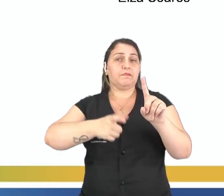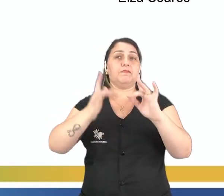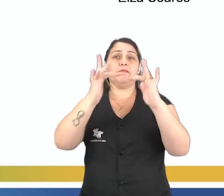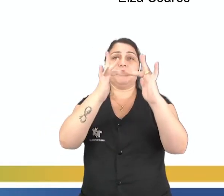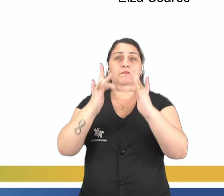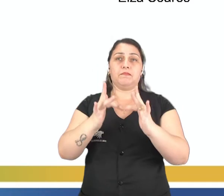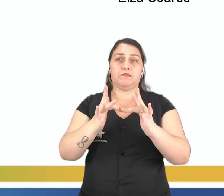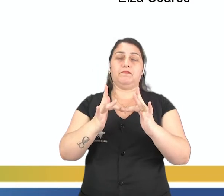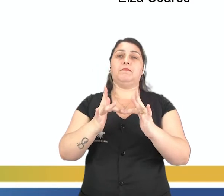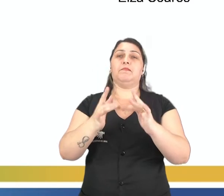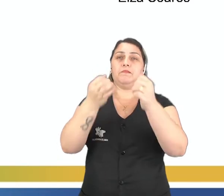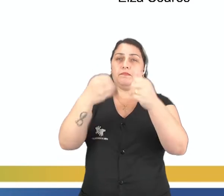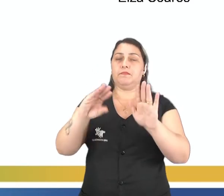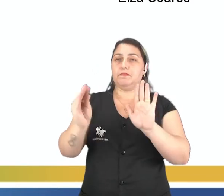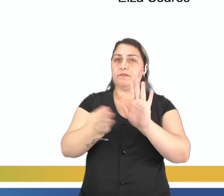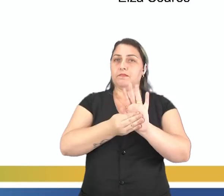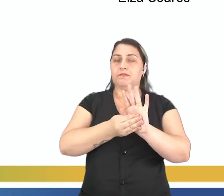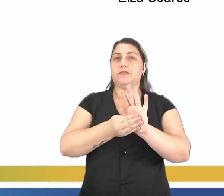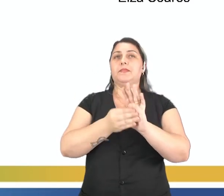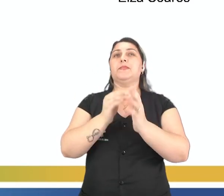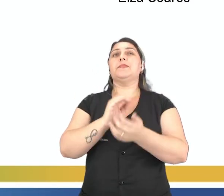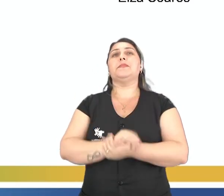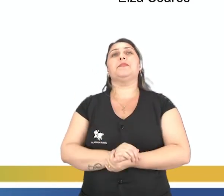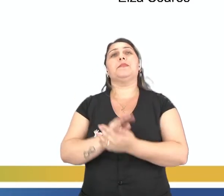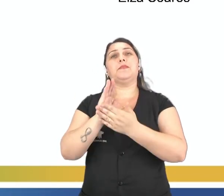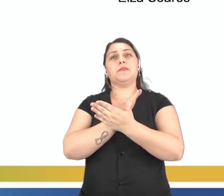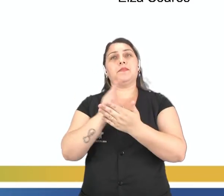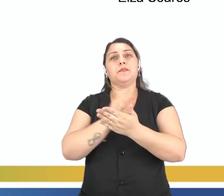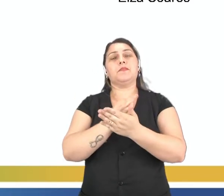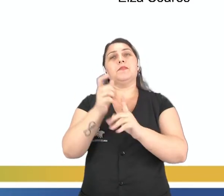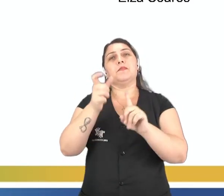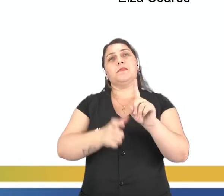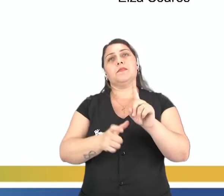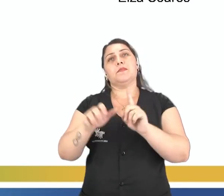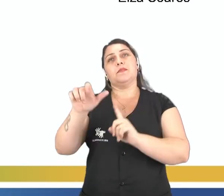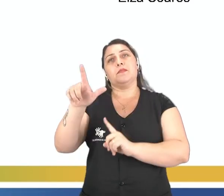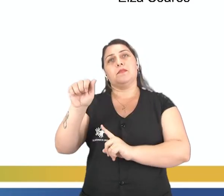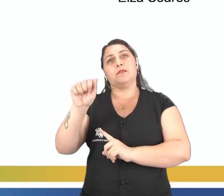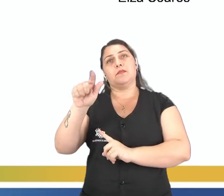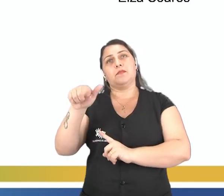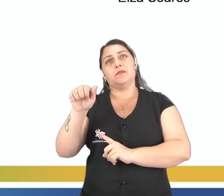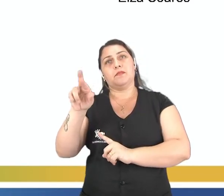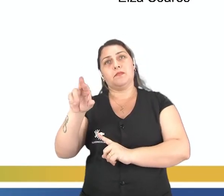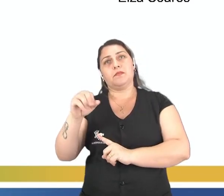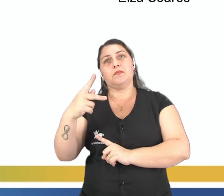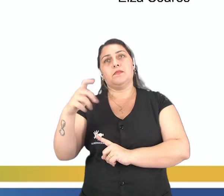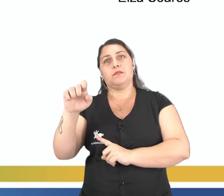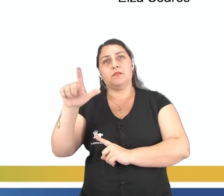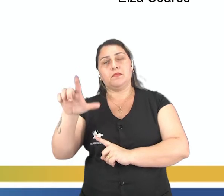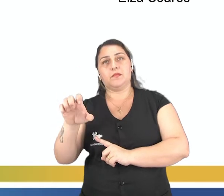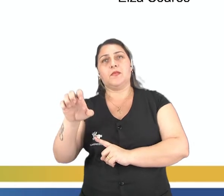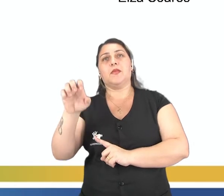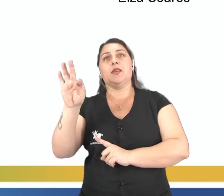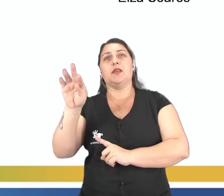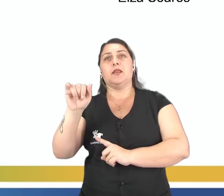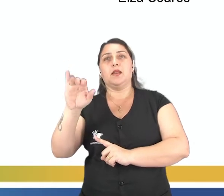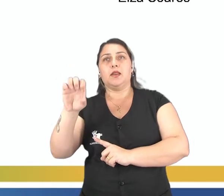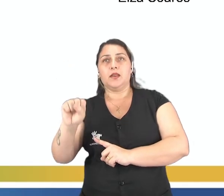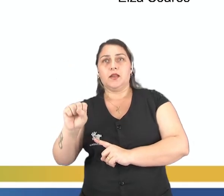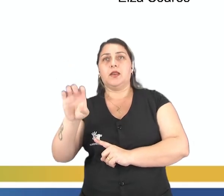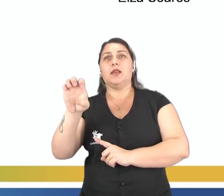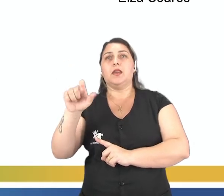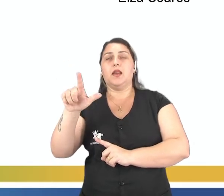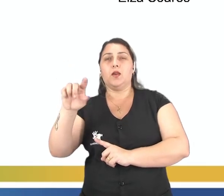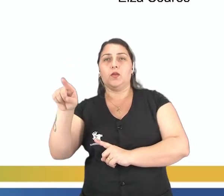as descrições que nós vamos colocar. Aí a gente tem alguns personagens que são Lázaro Ramos, Pelé, Thaís Araújo e